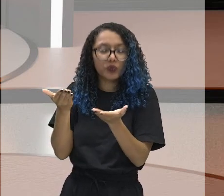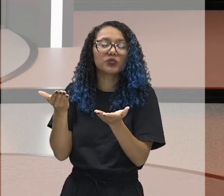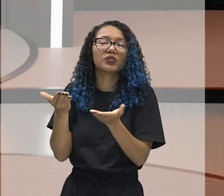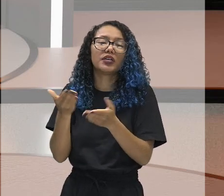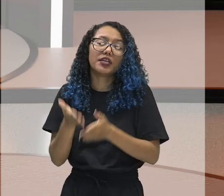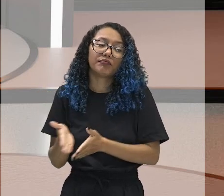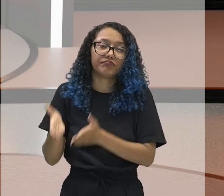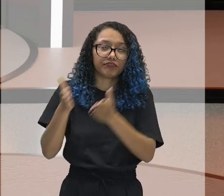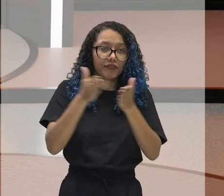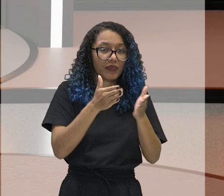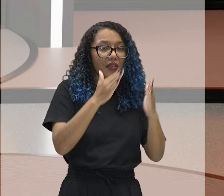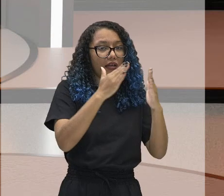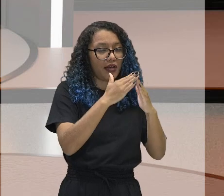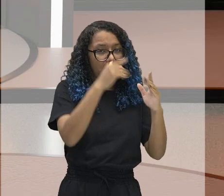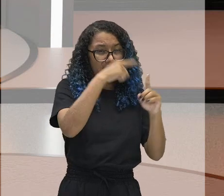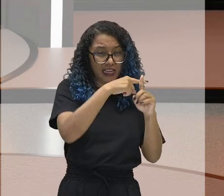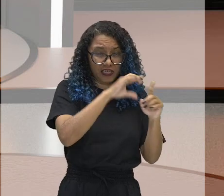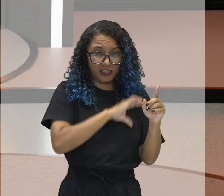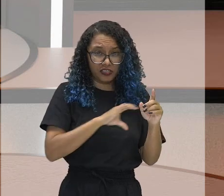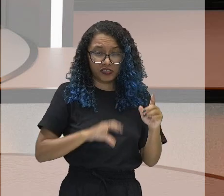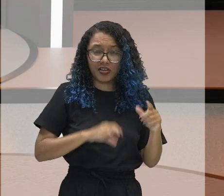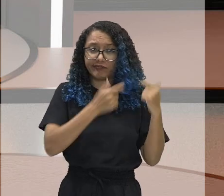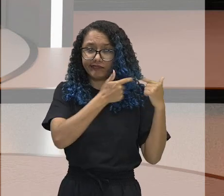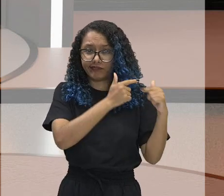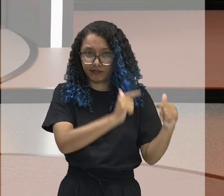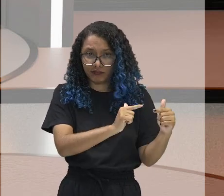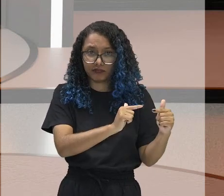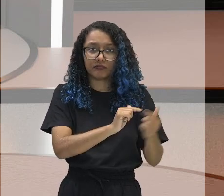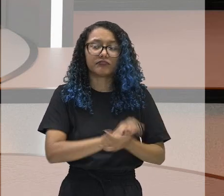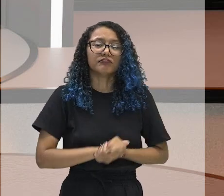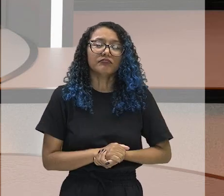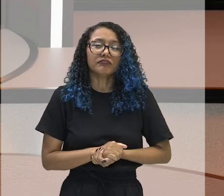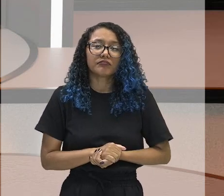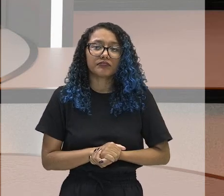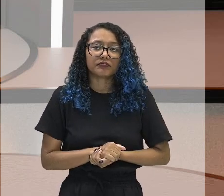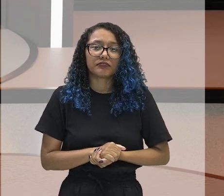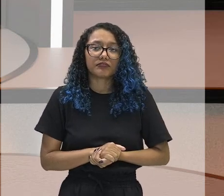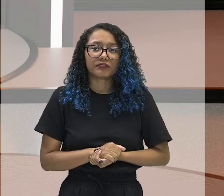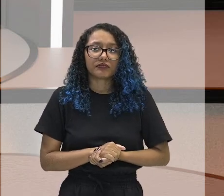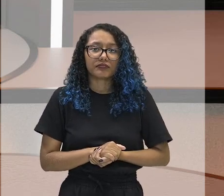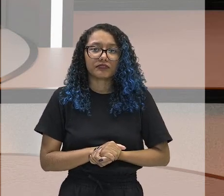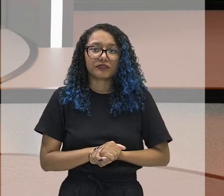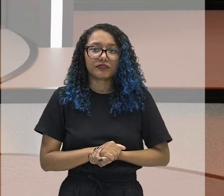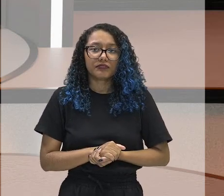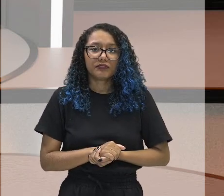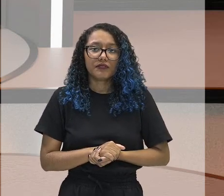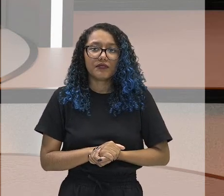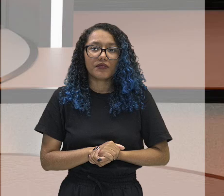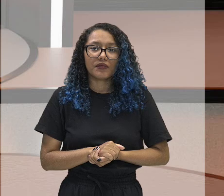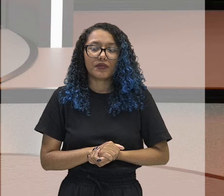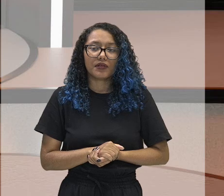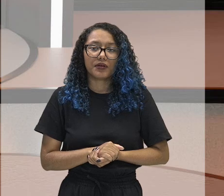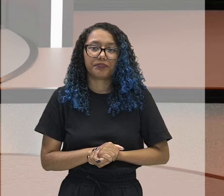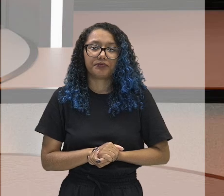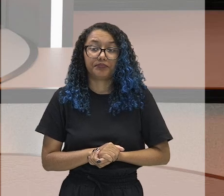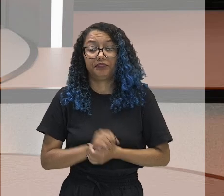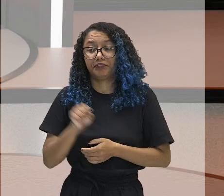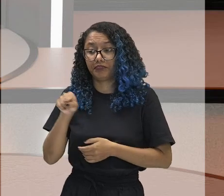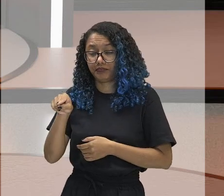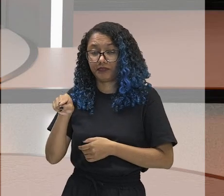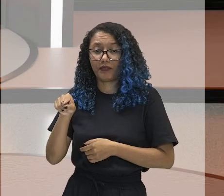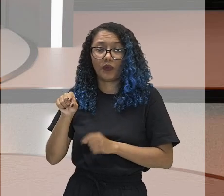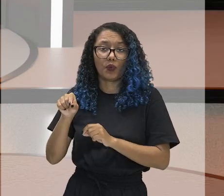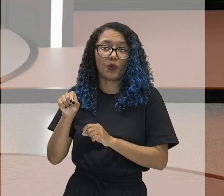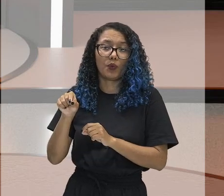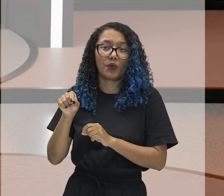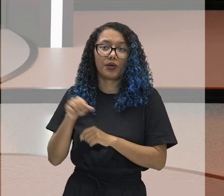Cristã Ortodoxa. Galera, a Igreja Católica Romana, Apostólica Romana, tem ali como seu